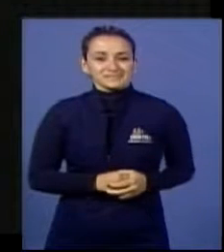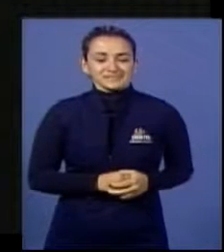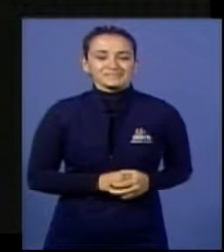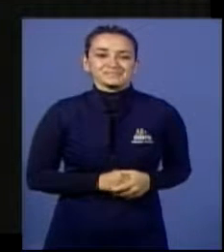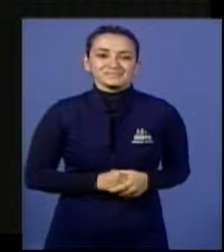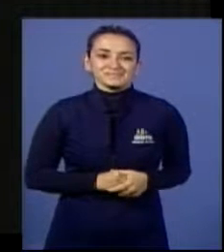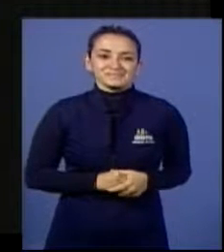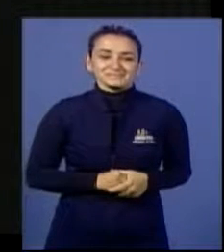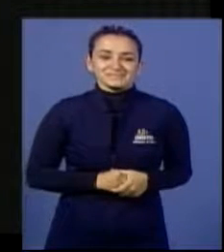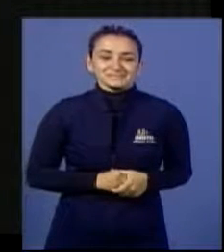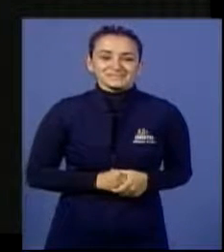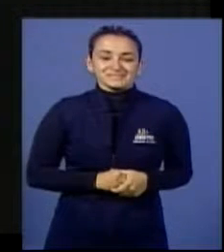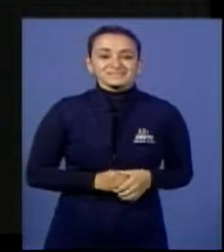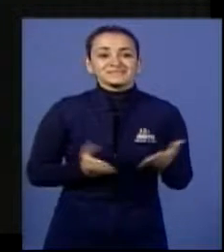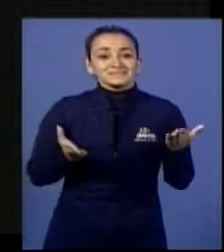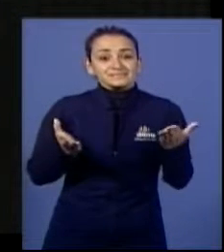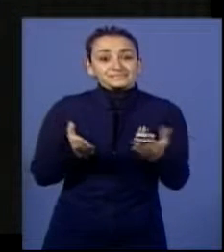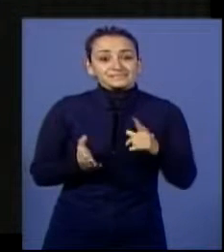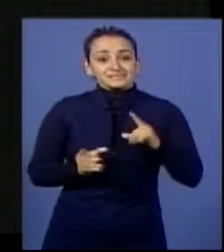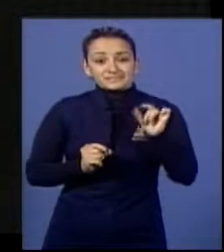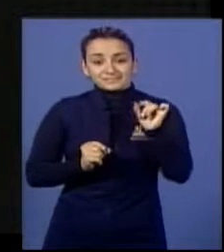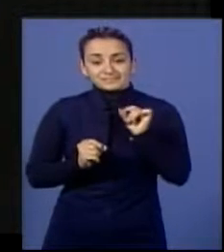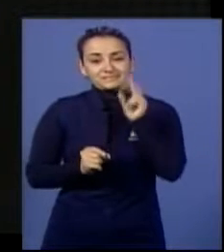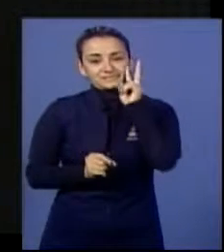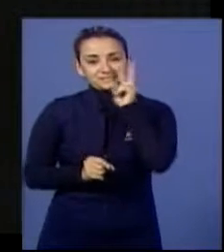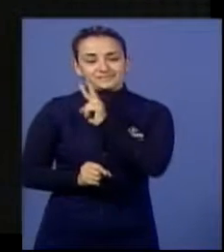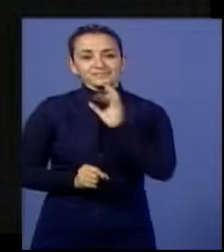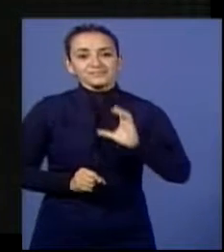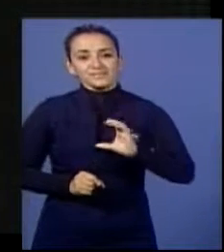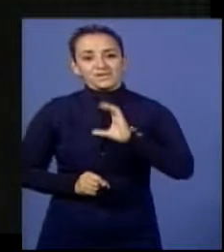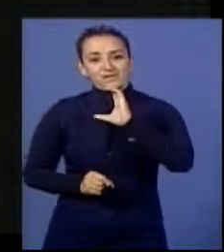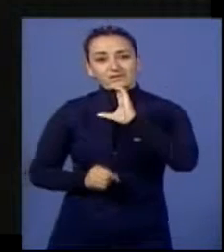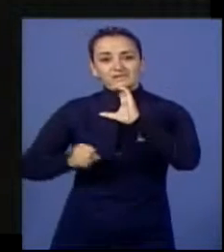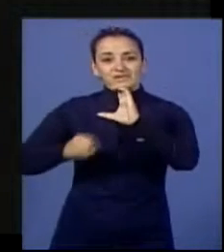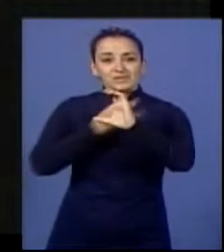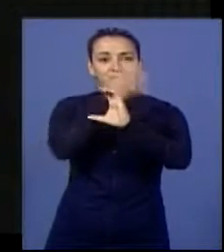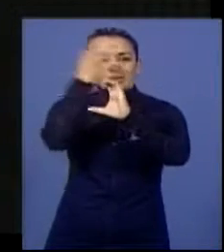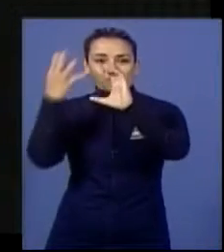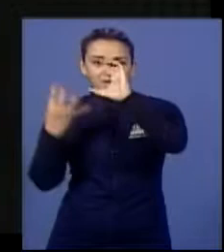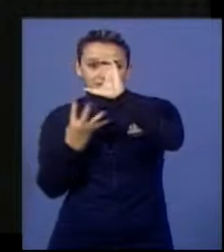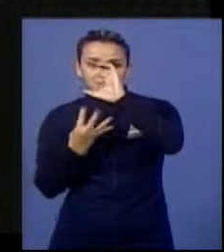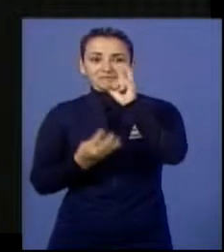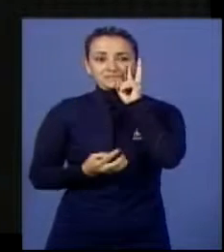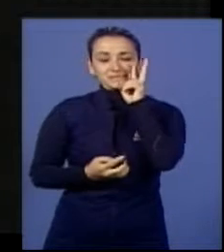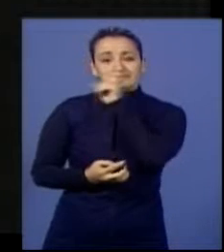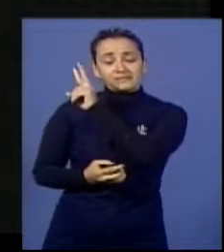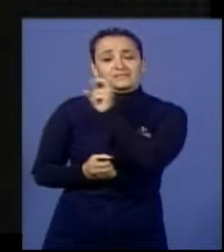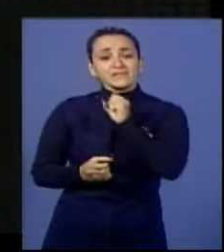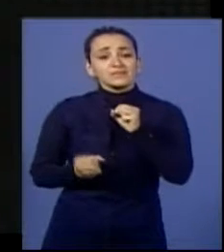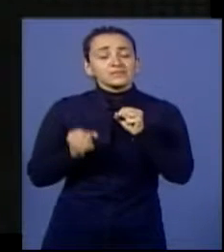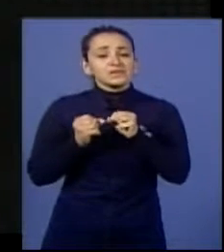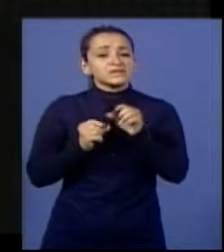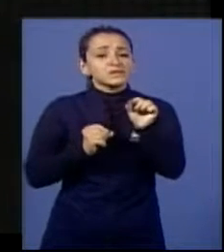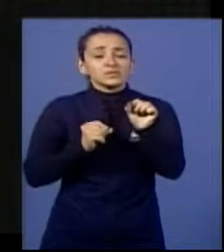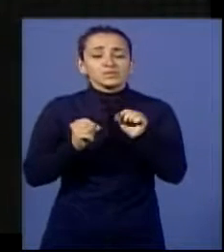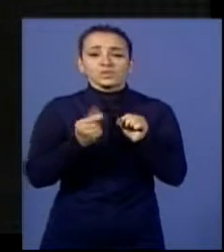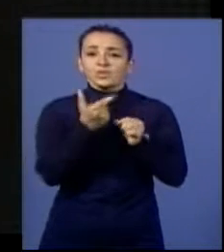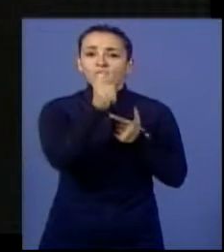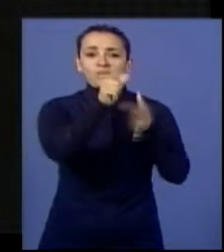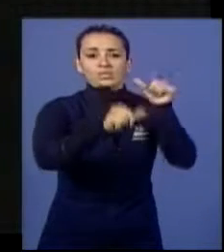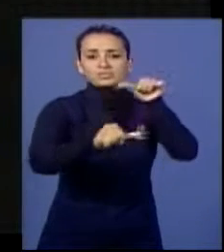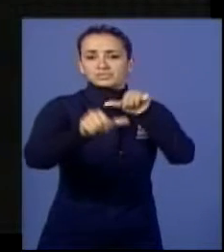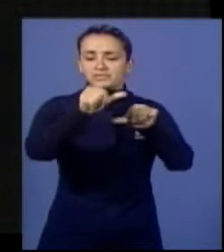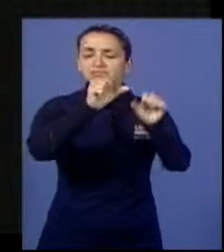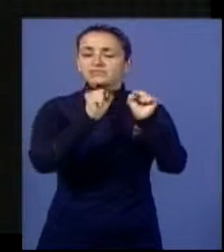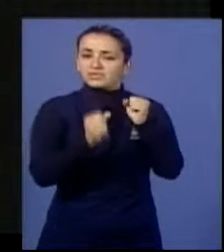né? Então agora nós temos o seguinte, nós temos o carbono fazendo 4 ligações. Com quem que ele pode fazer ligação? Com qualquer elemento.